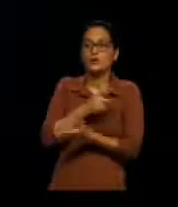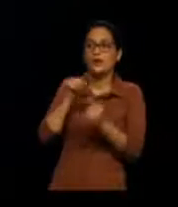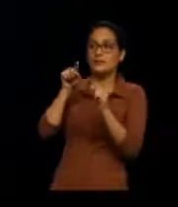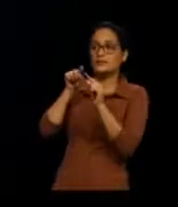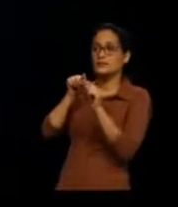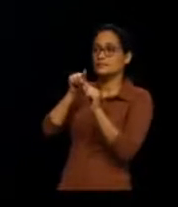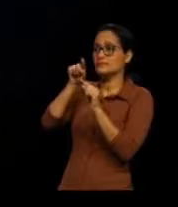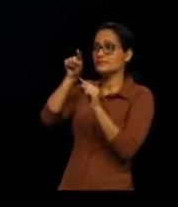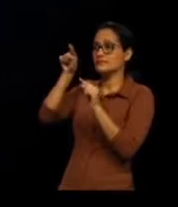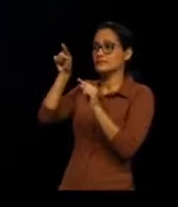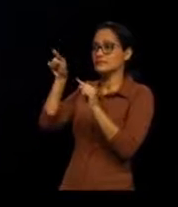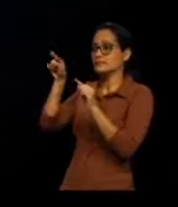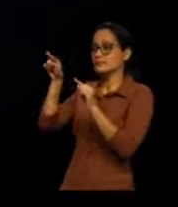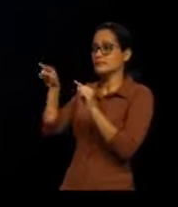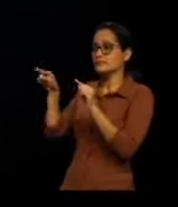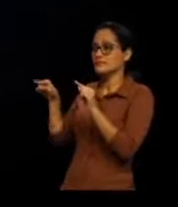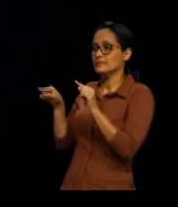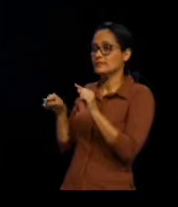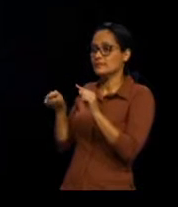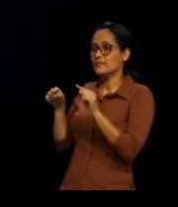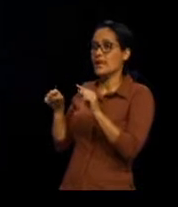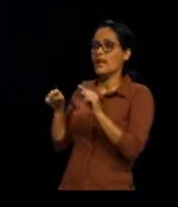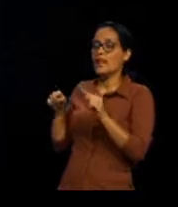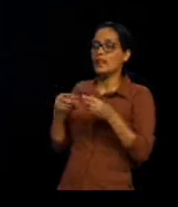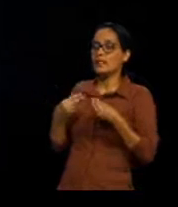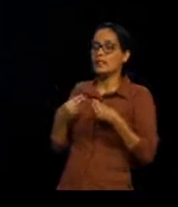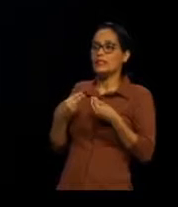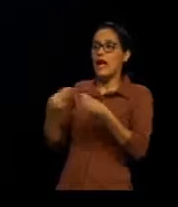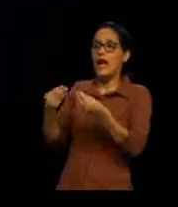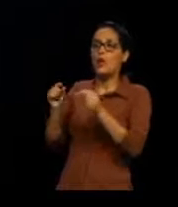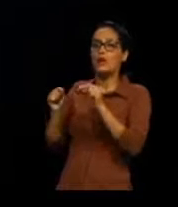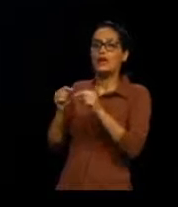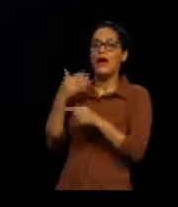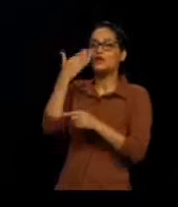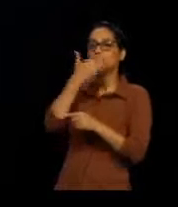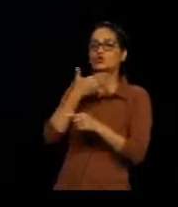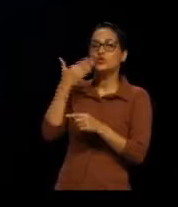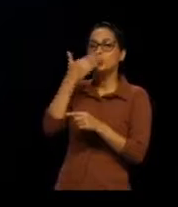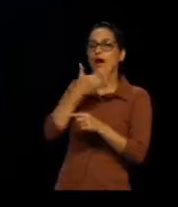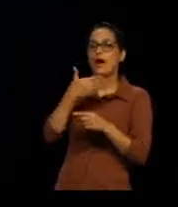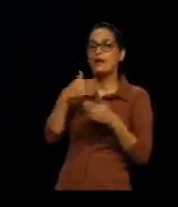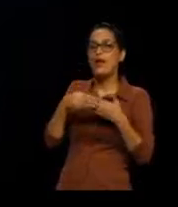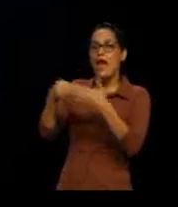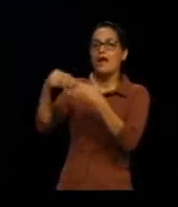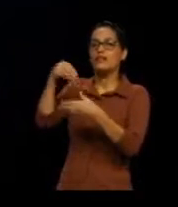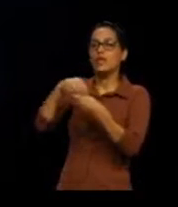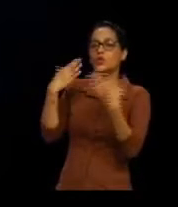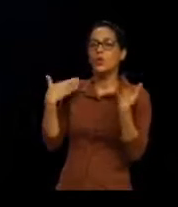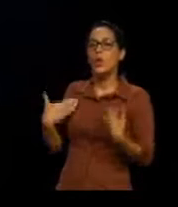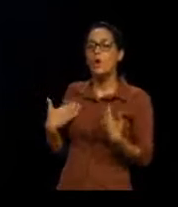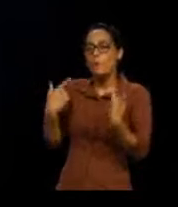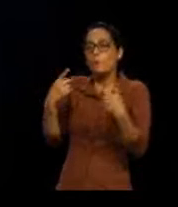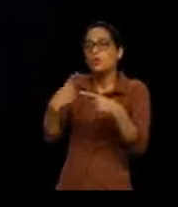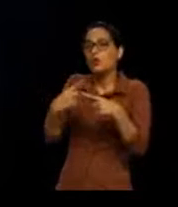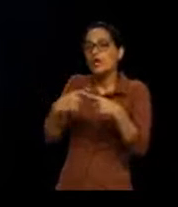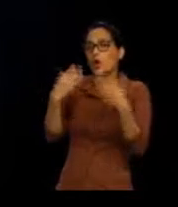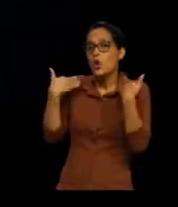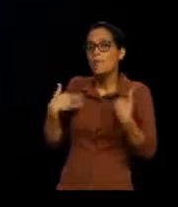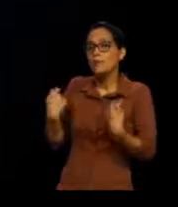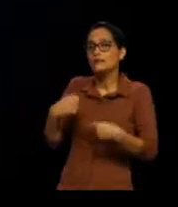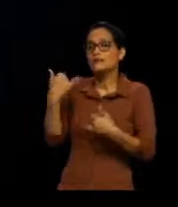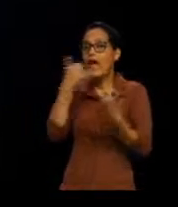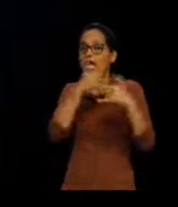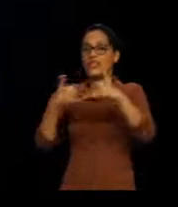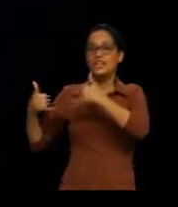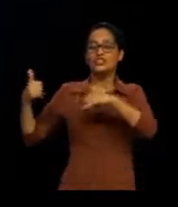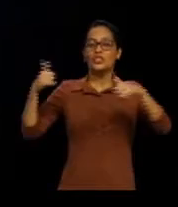quê? Aumentar o transporte de glicose para as células do nosso corpo. Nosso corpo precisa de energia. E a glicose é a